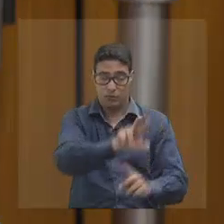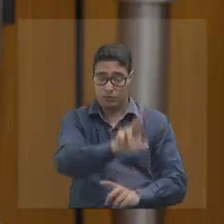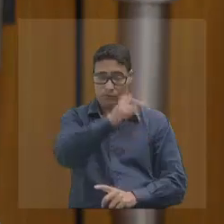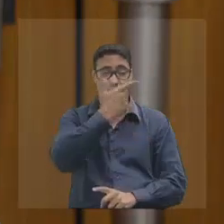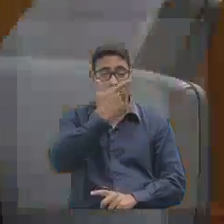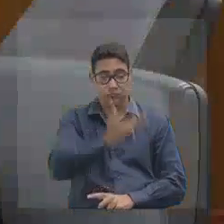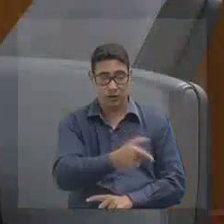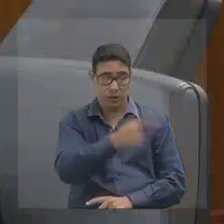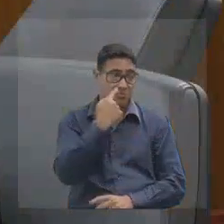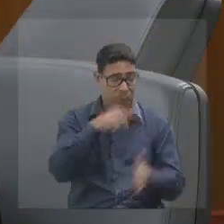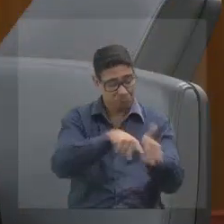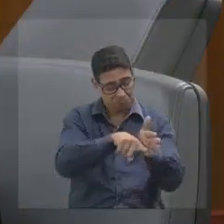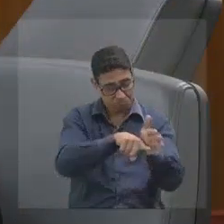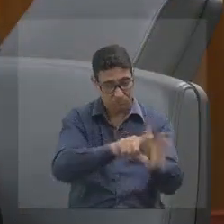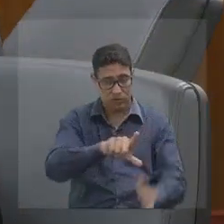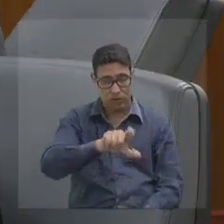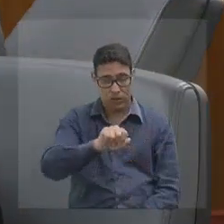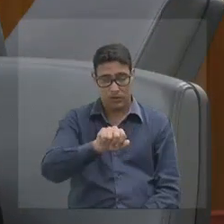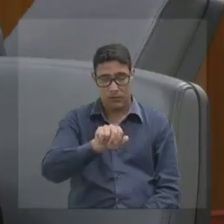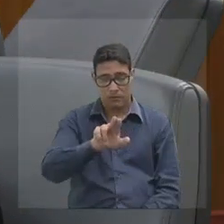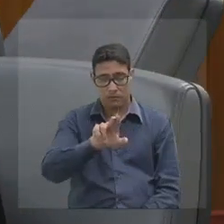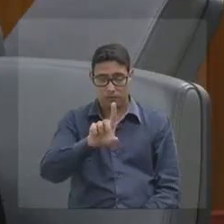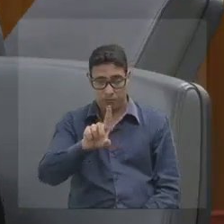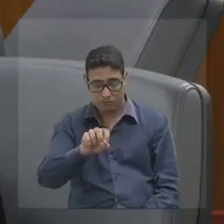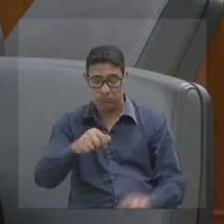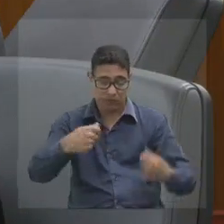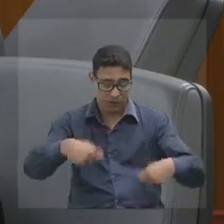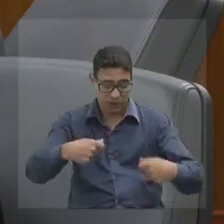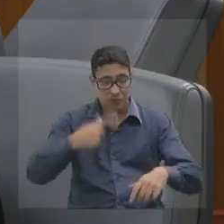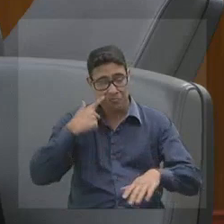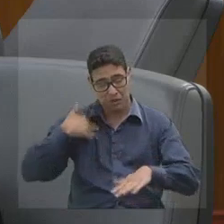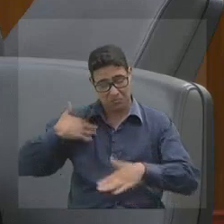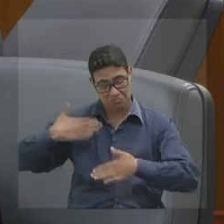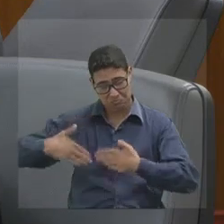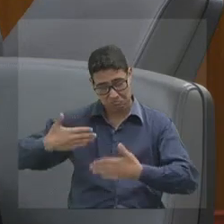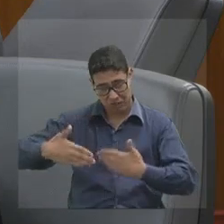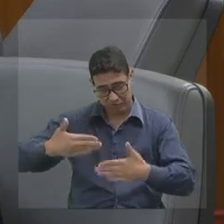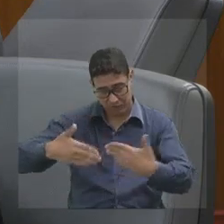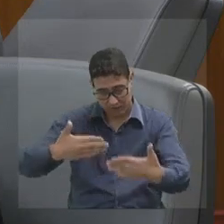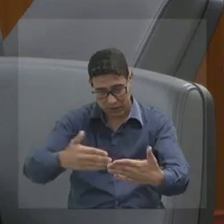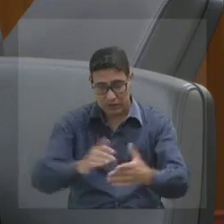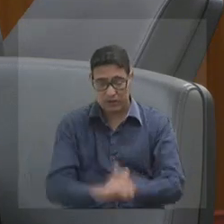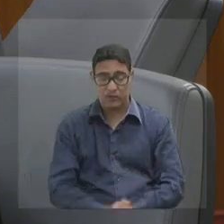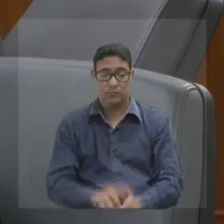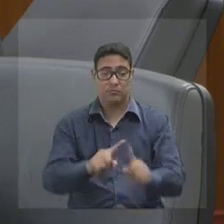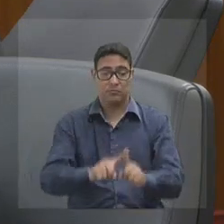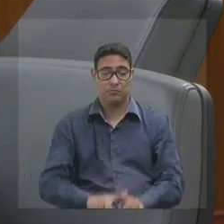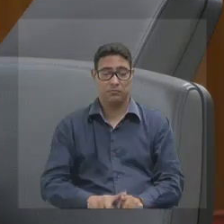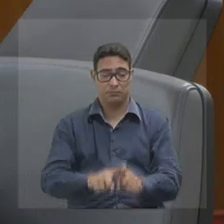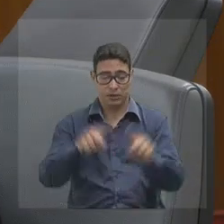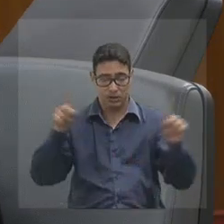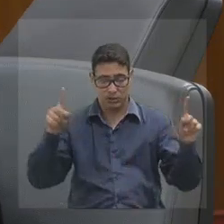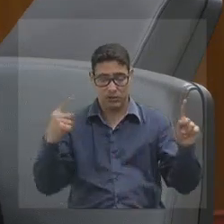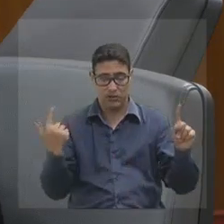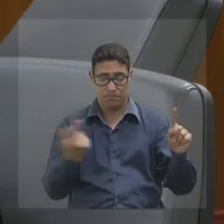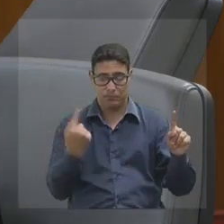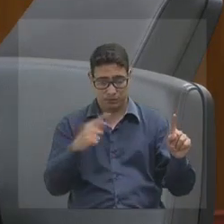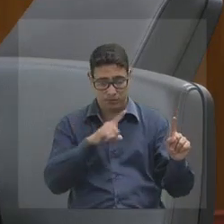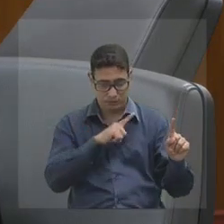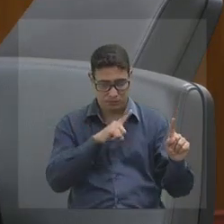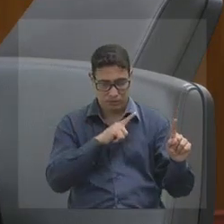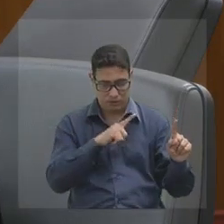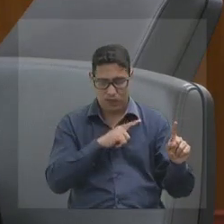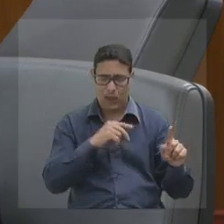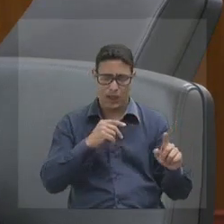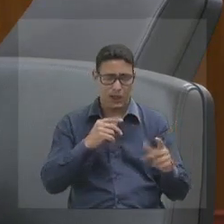verificar essa questão do laudo necessário para avançar aí na proposição né mas nós também temos o